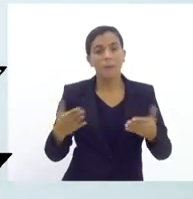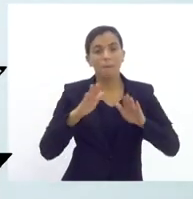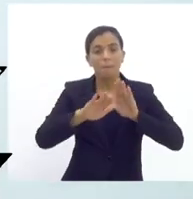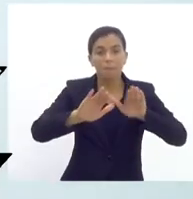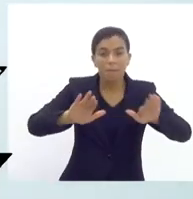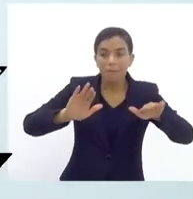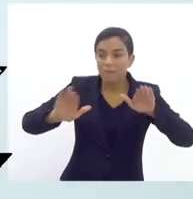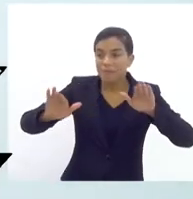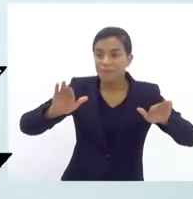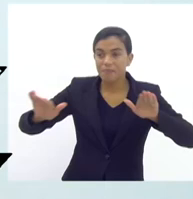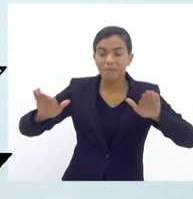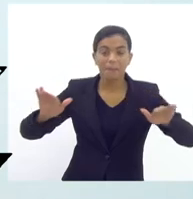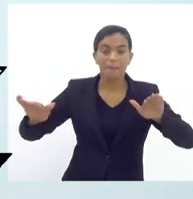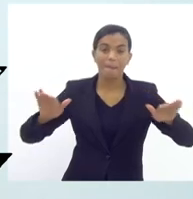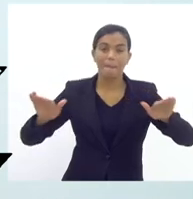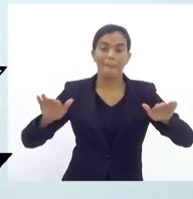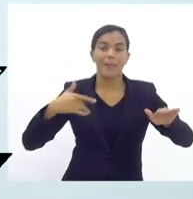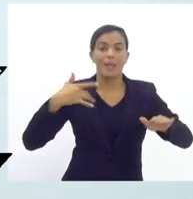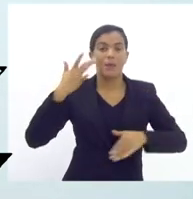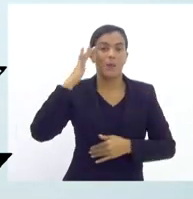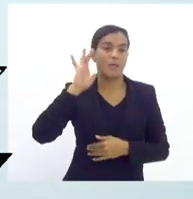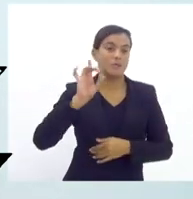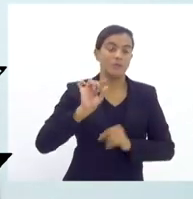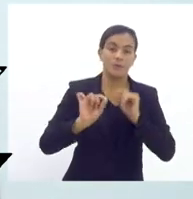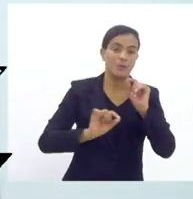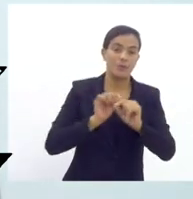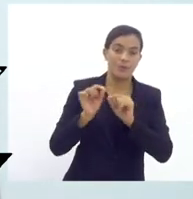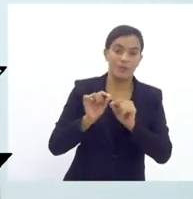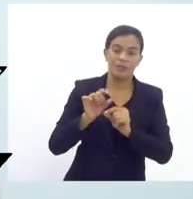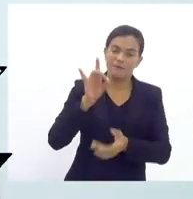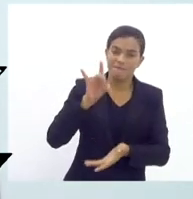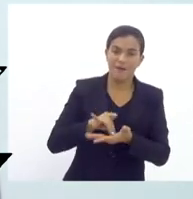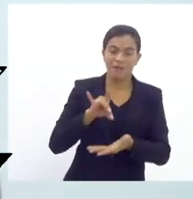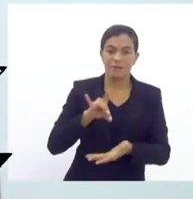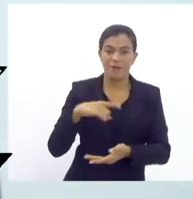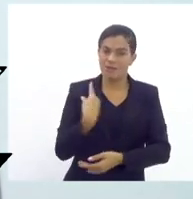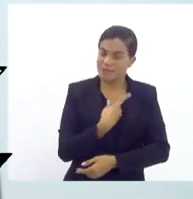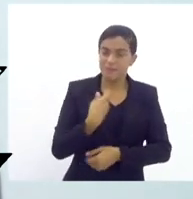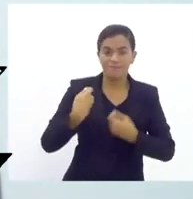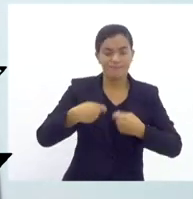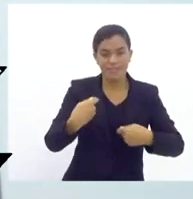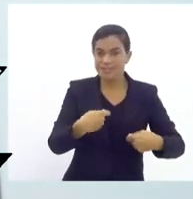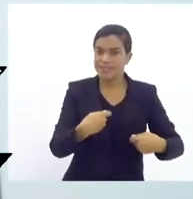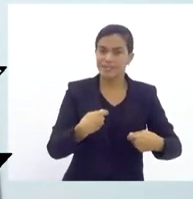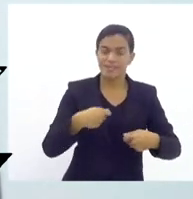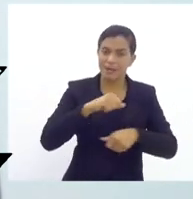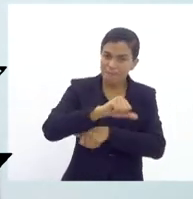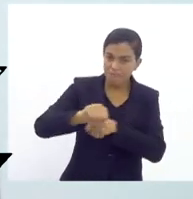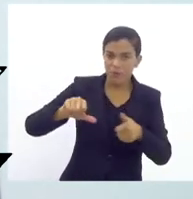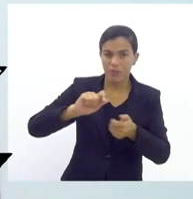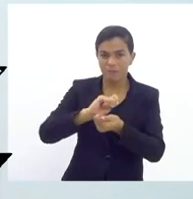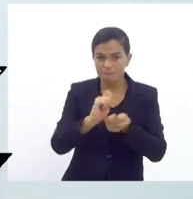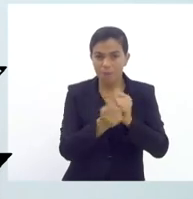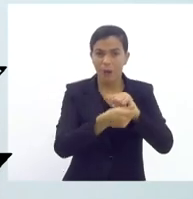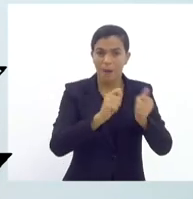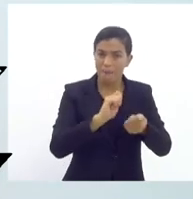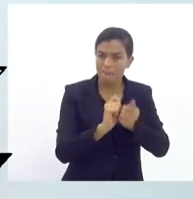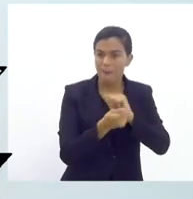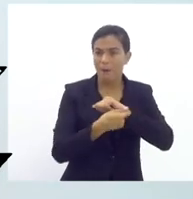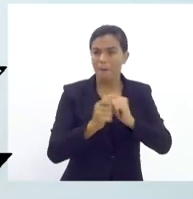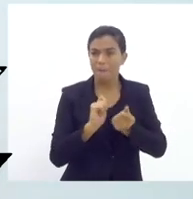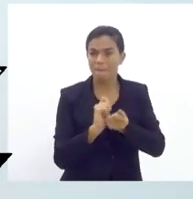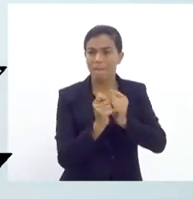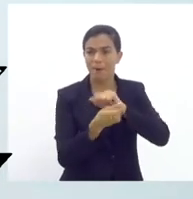eu acho que a gente de fato tem que estar fazendo tem que estar mudando essa forma